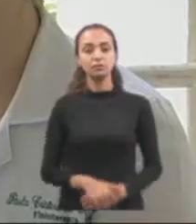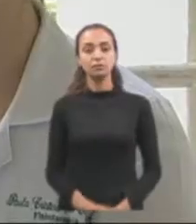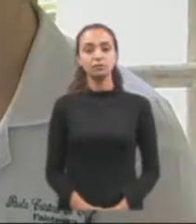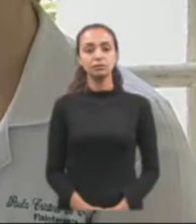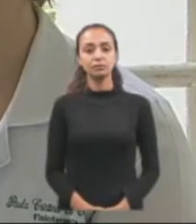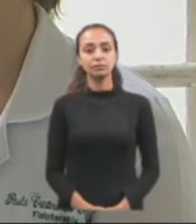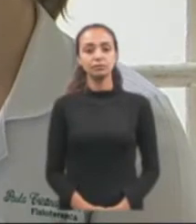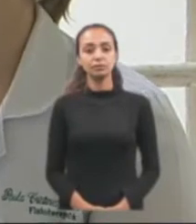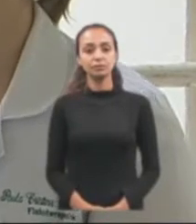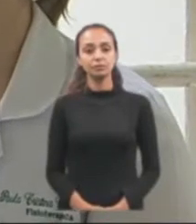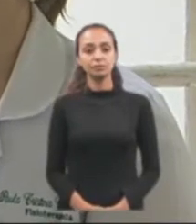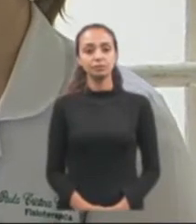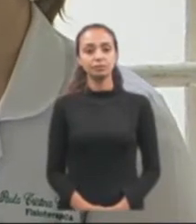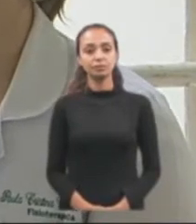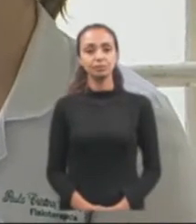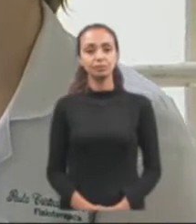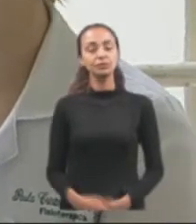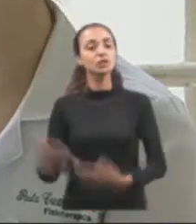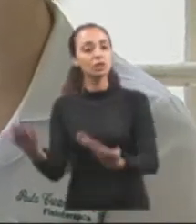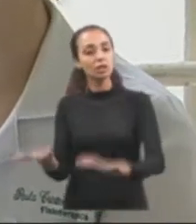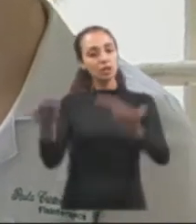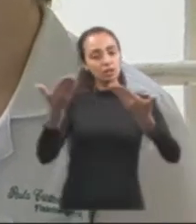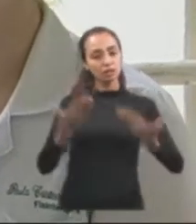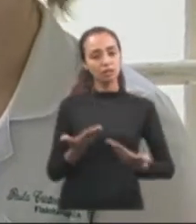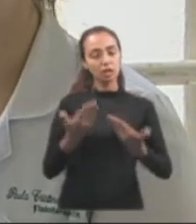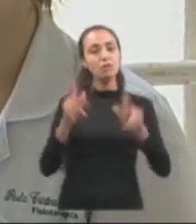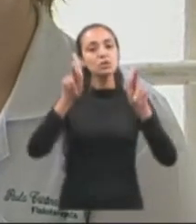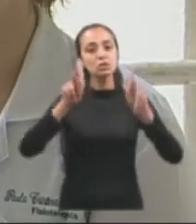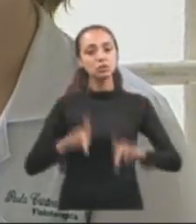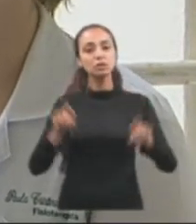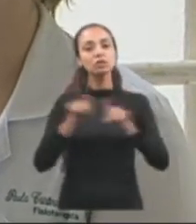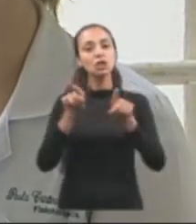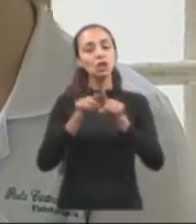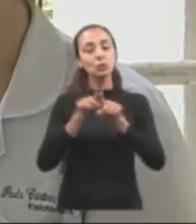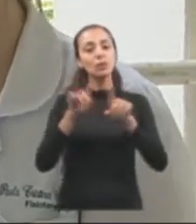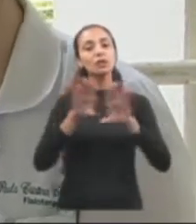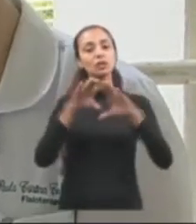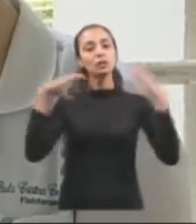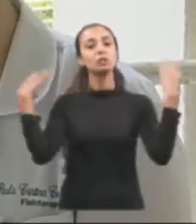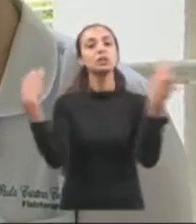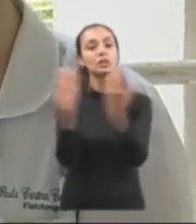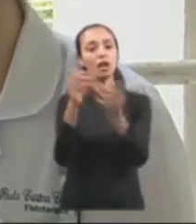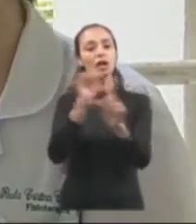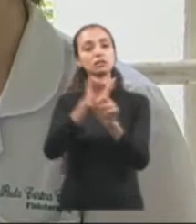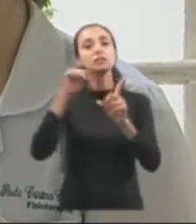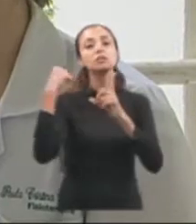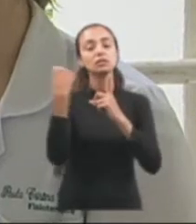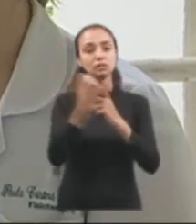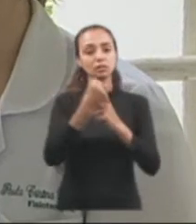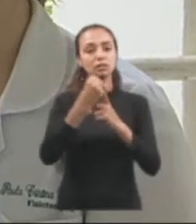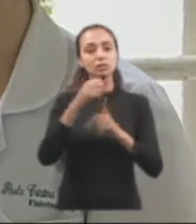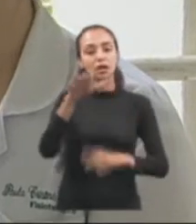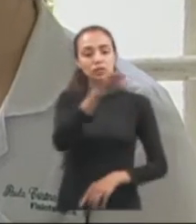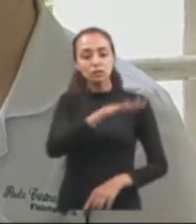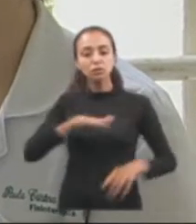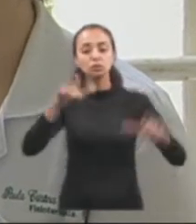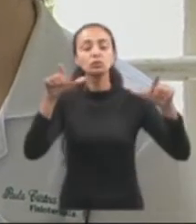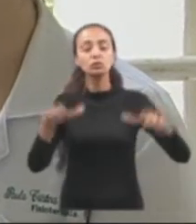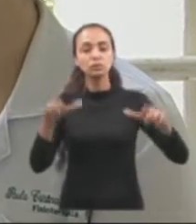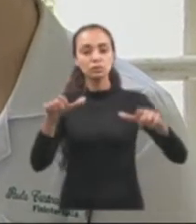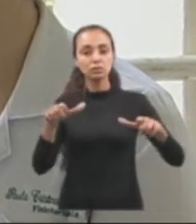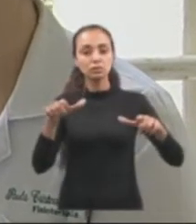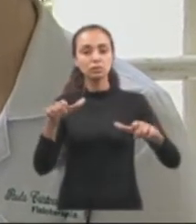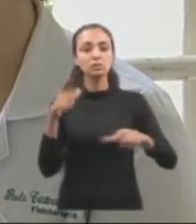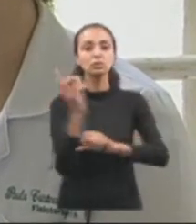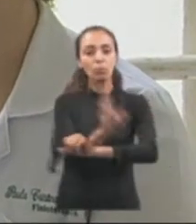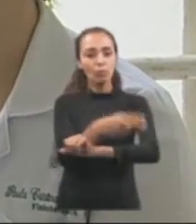os moradores, uns mais reabilitação, outros mais prevenção, né? Então, a gente busca